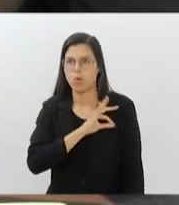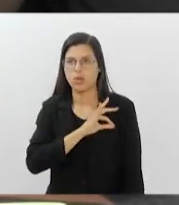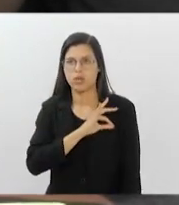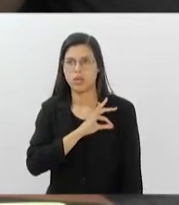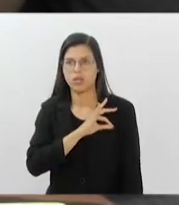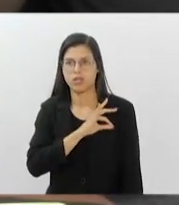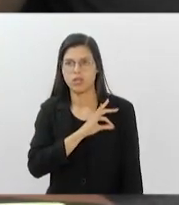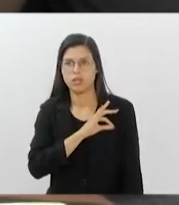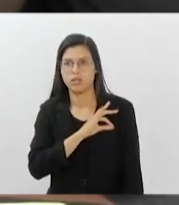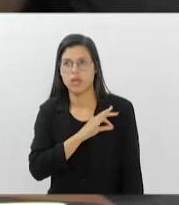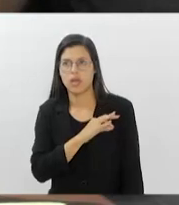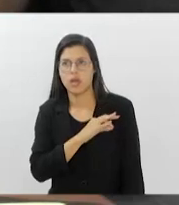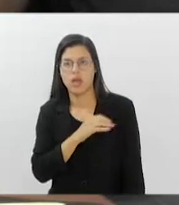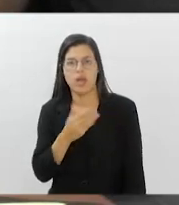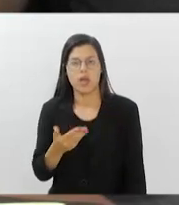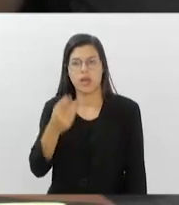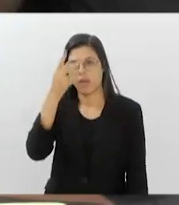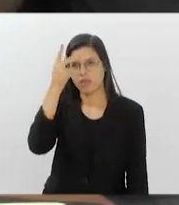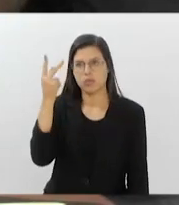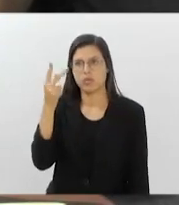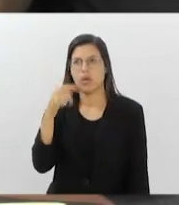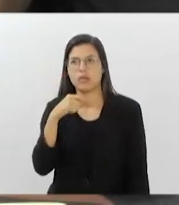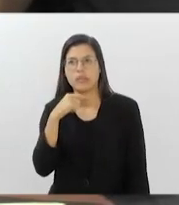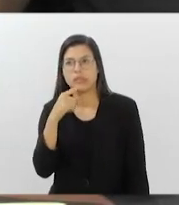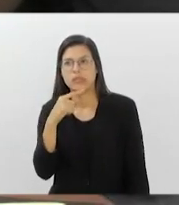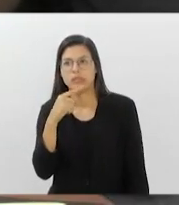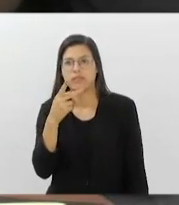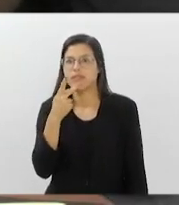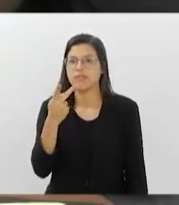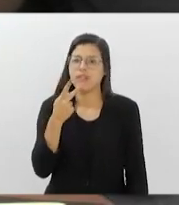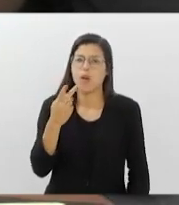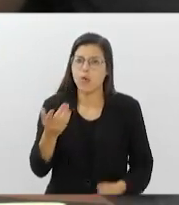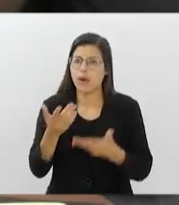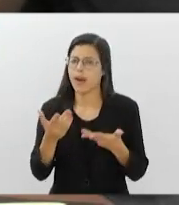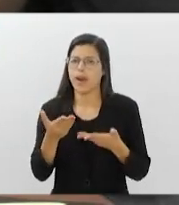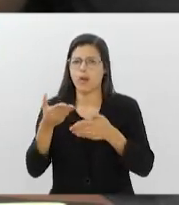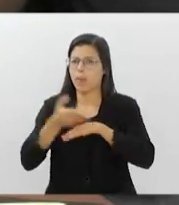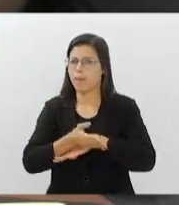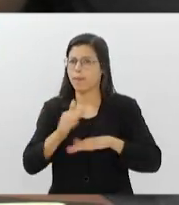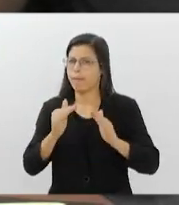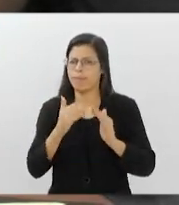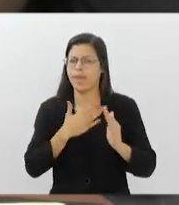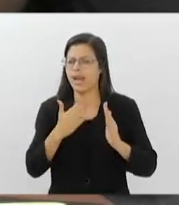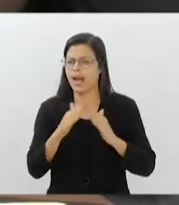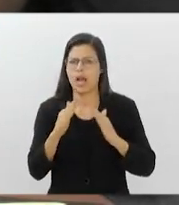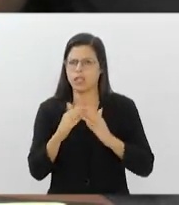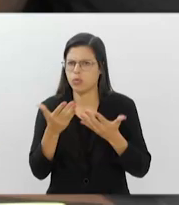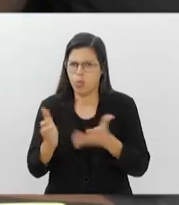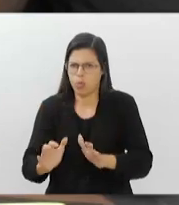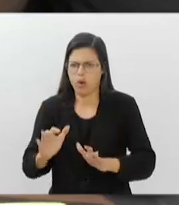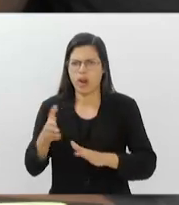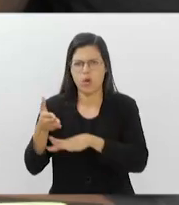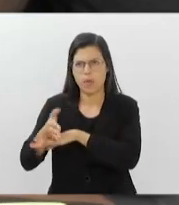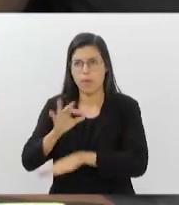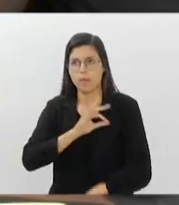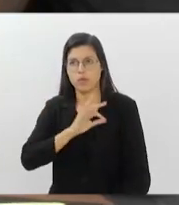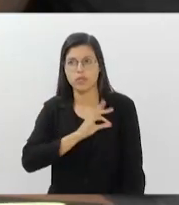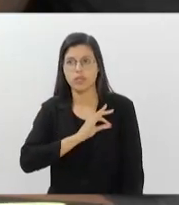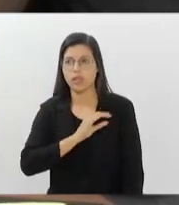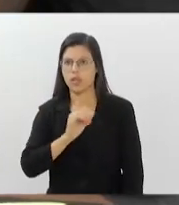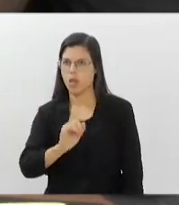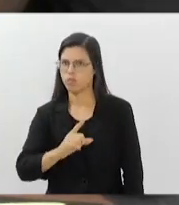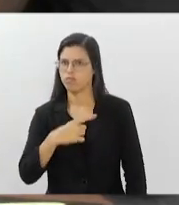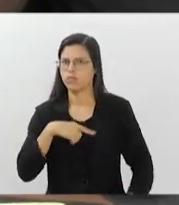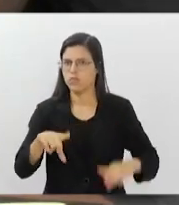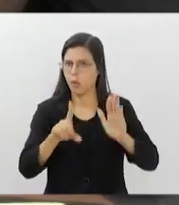presa. Mas o cara fala, não, estou com a língua presa aqui, mas eu quero ir para a minha casa. Não quero ir para a polícia. Aí o outro, não, tem uma lei que diz que você